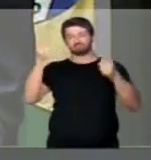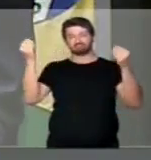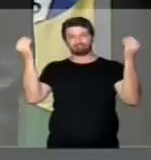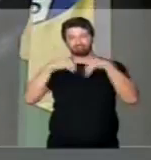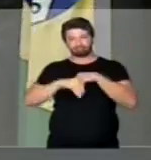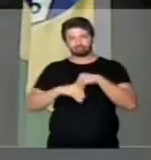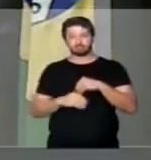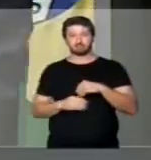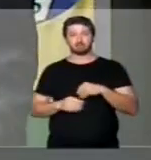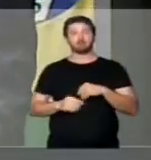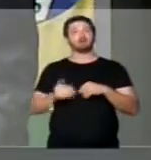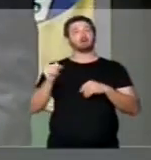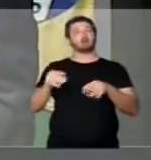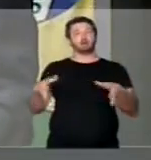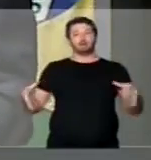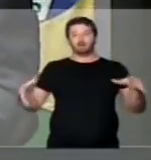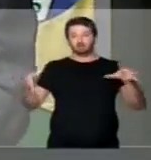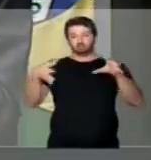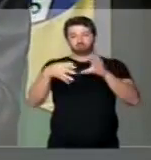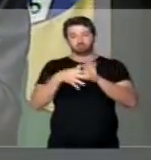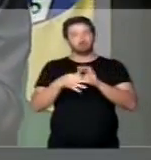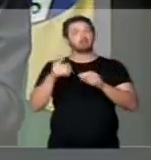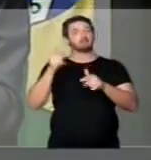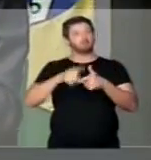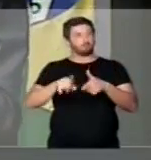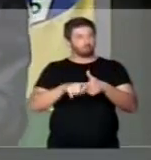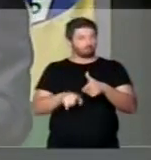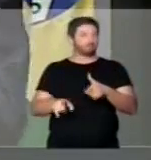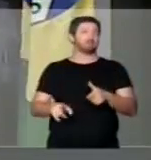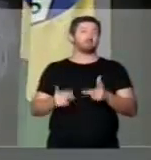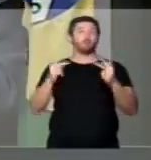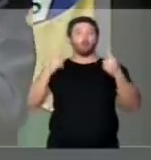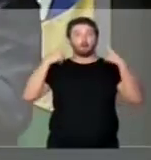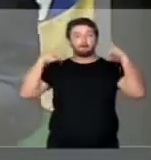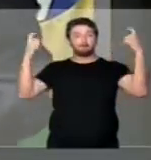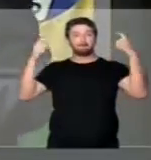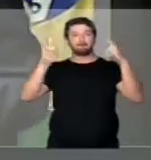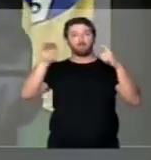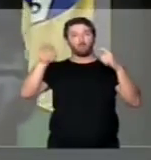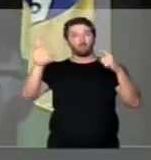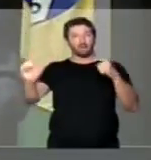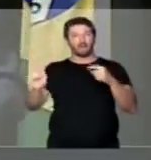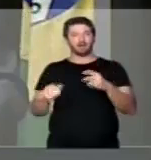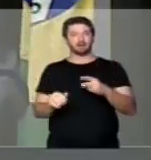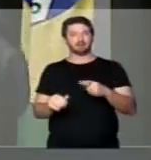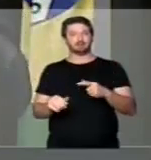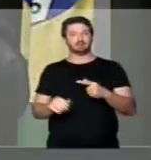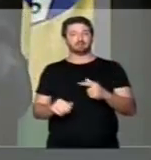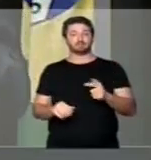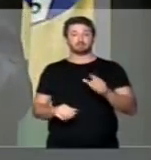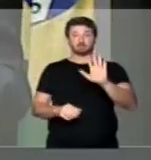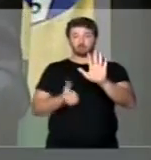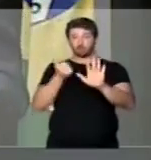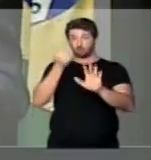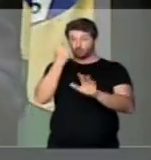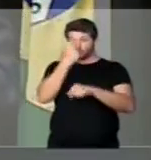Trata-se de uma combinação explosiva. Nos últimos 12 meses,